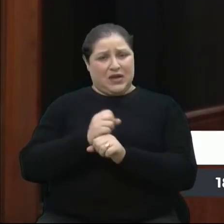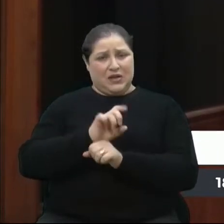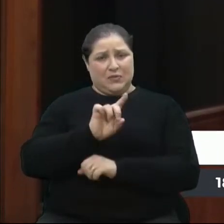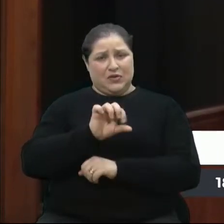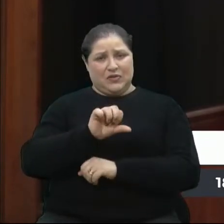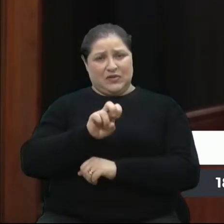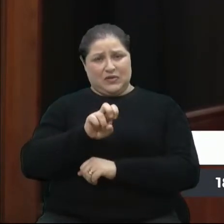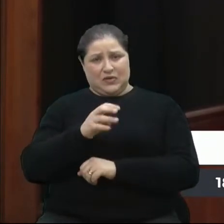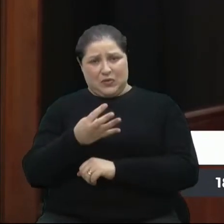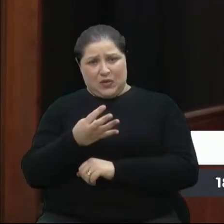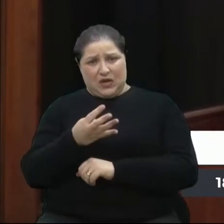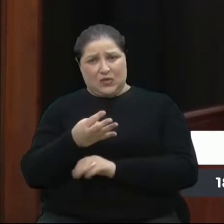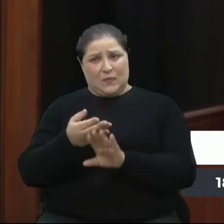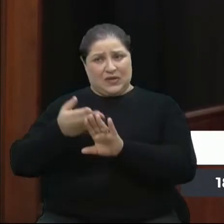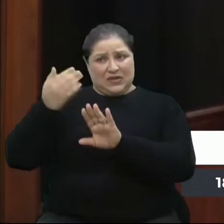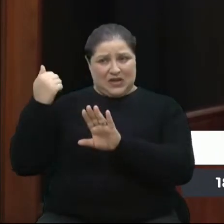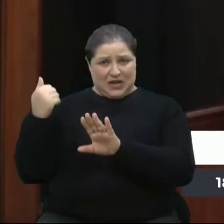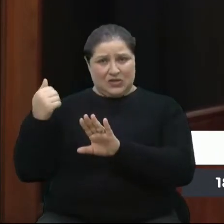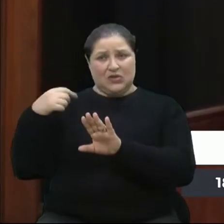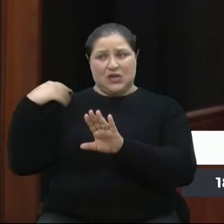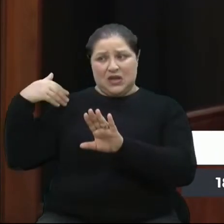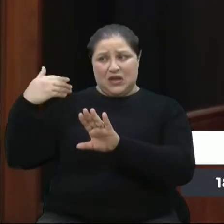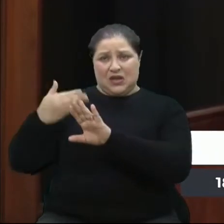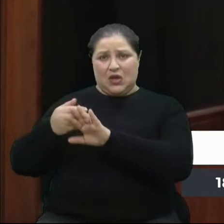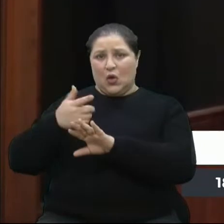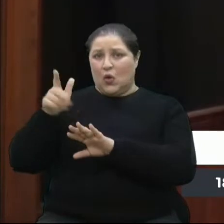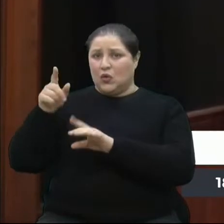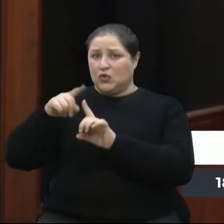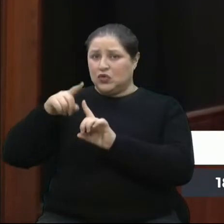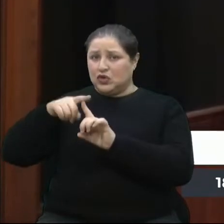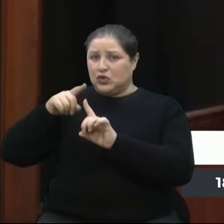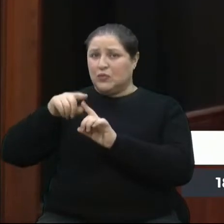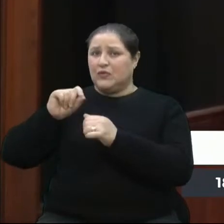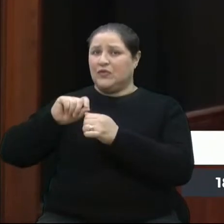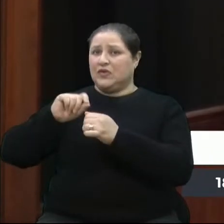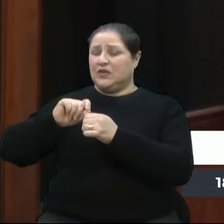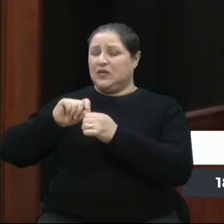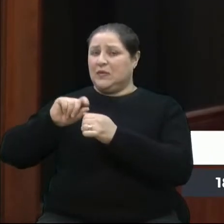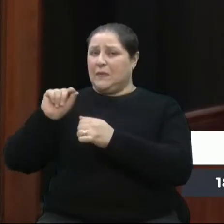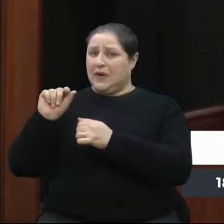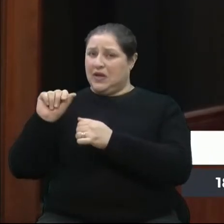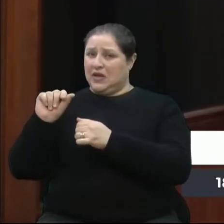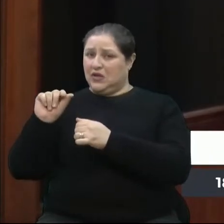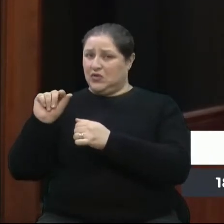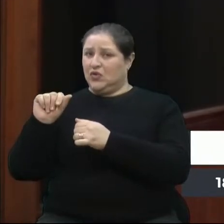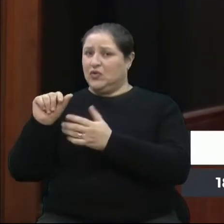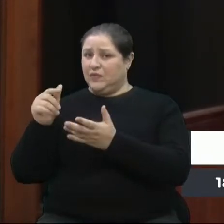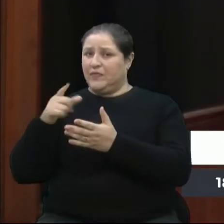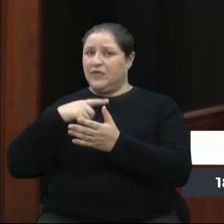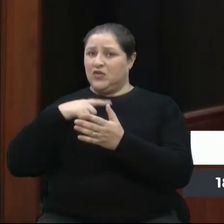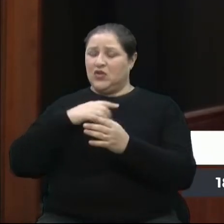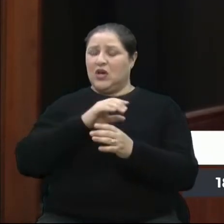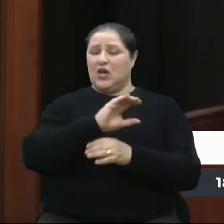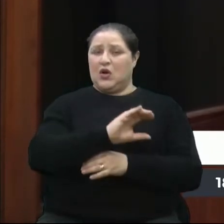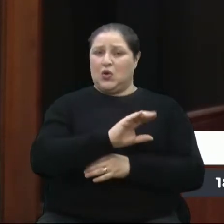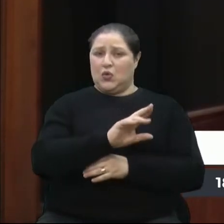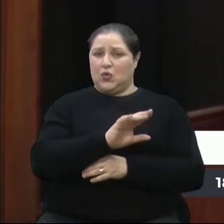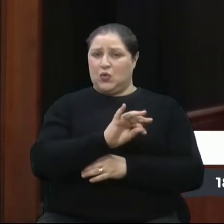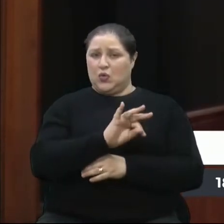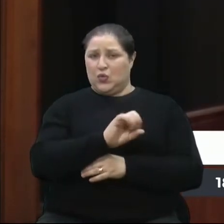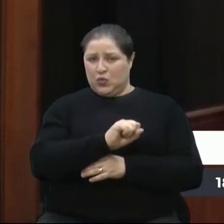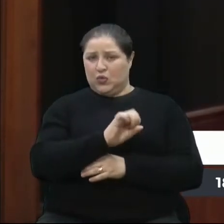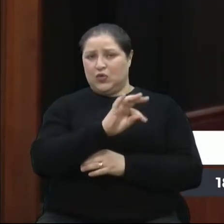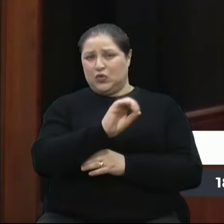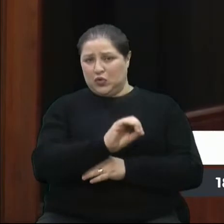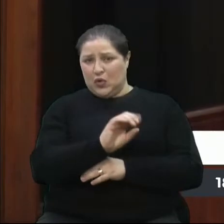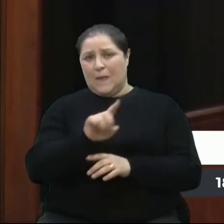outro tipo de precificação. Nós tínhamos o custo real, mais o lucro razoável, né, pelo